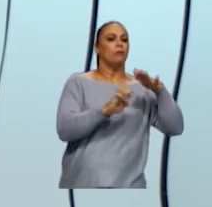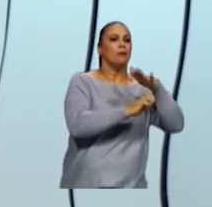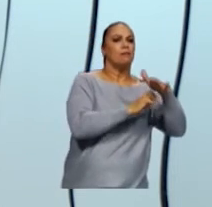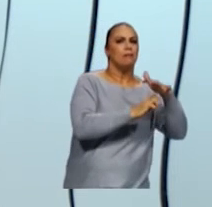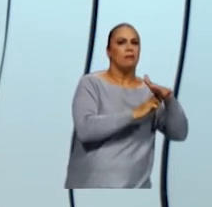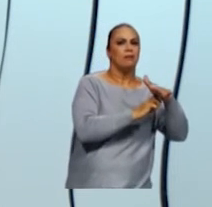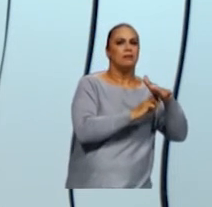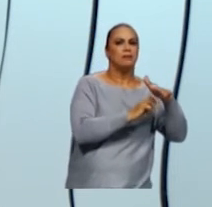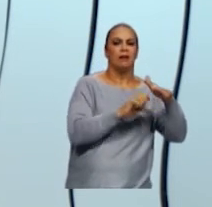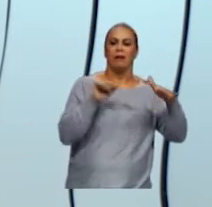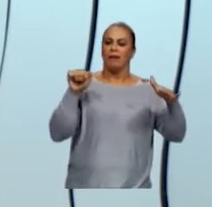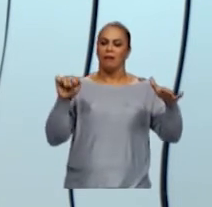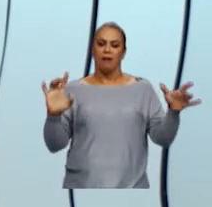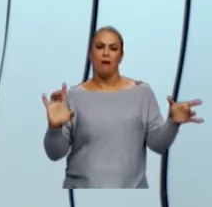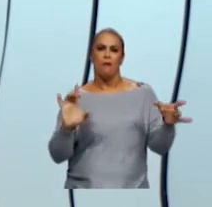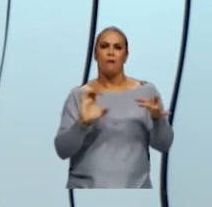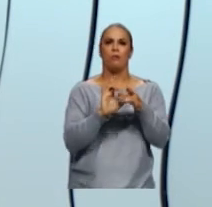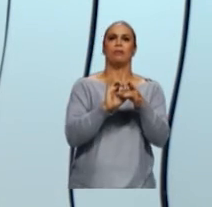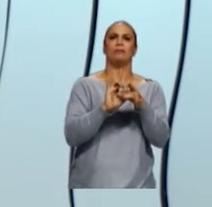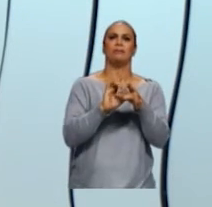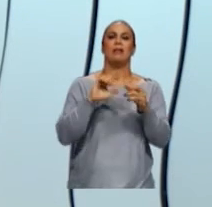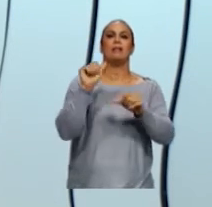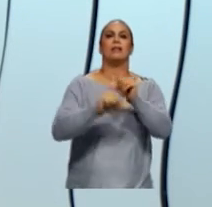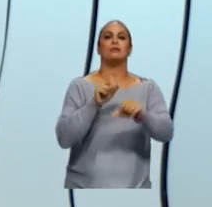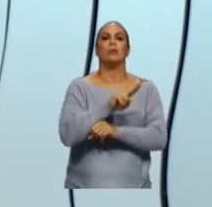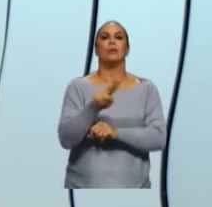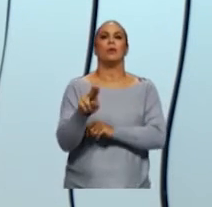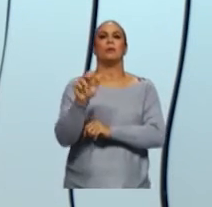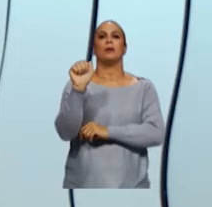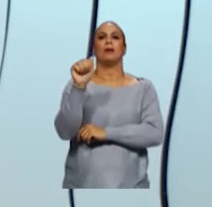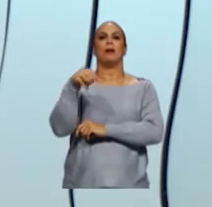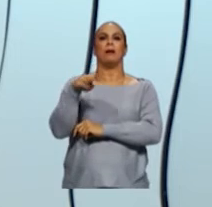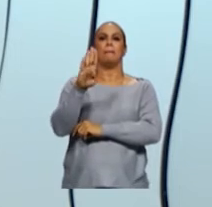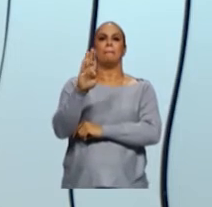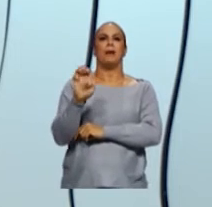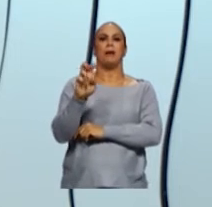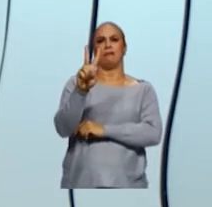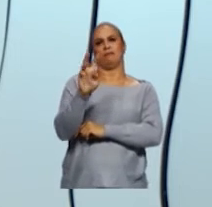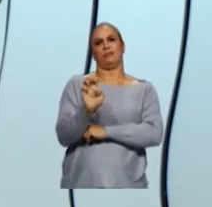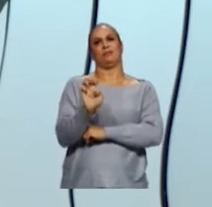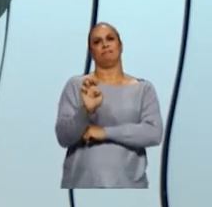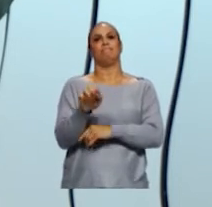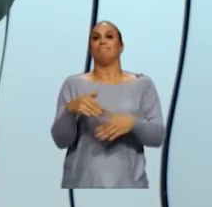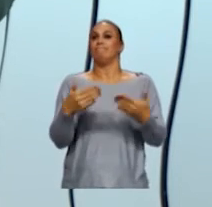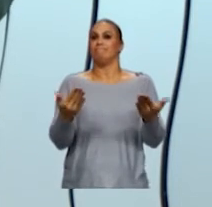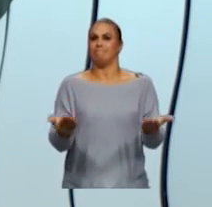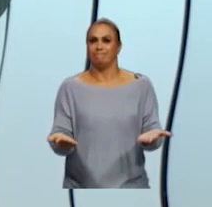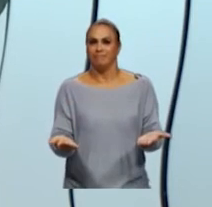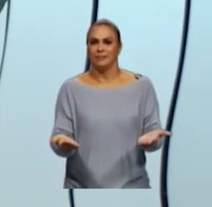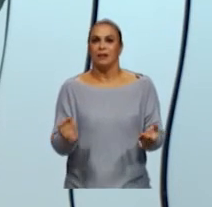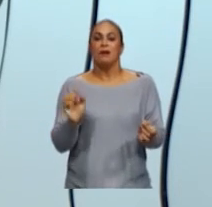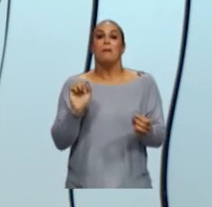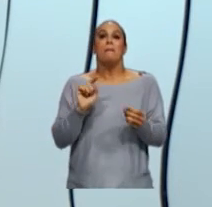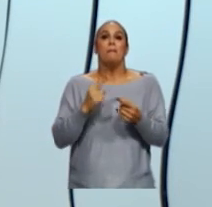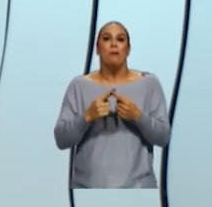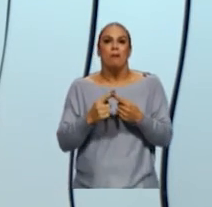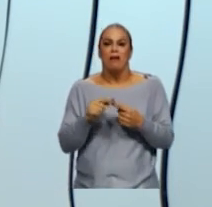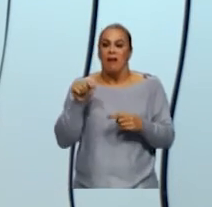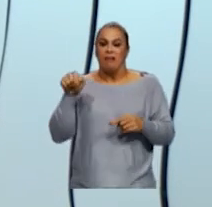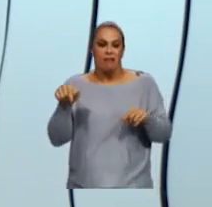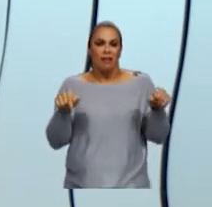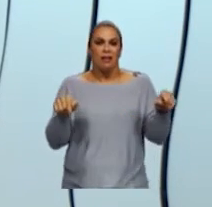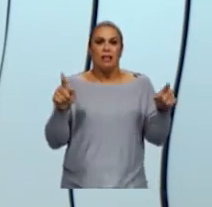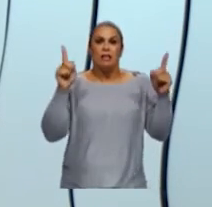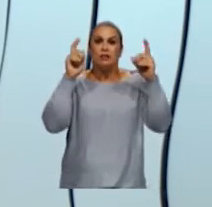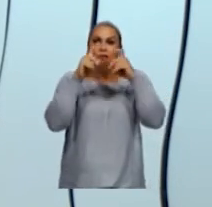há essa organização, há essa fusão entre as empresas para darem conta do mercado. E aí, as